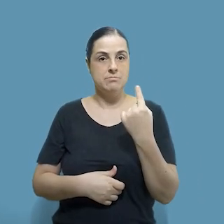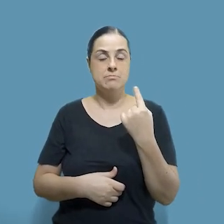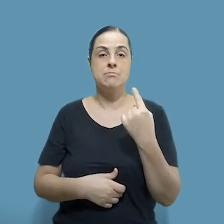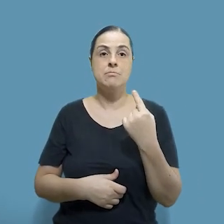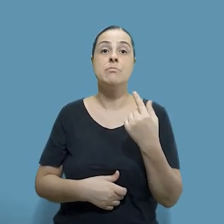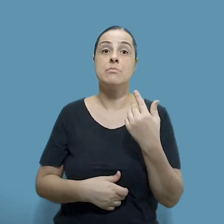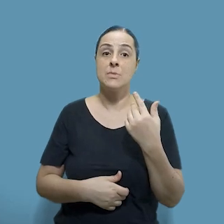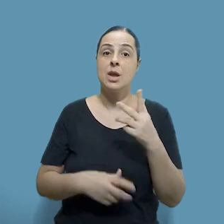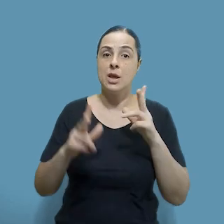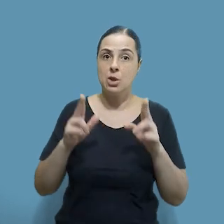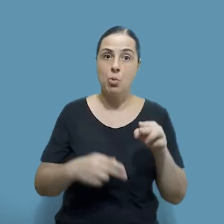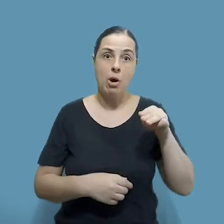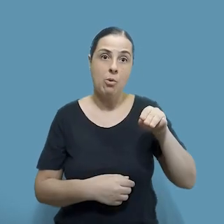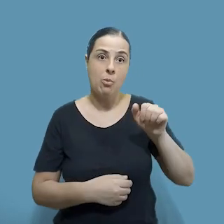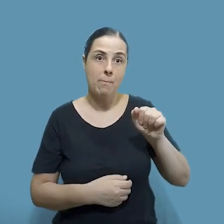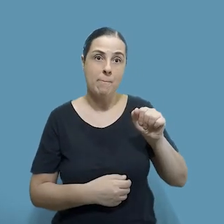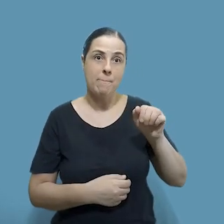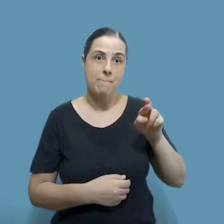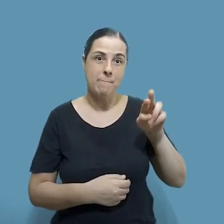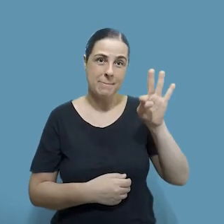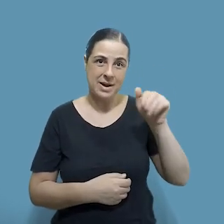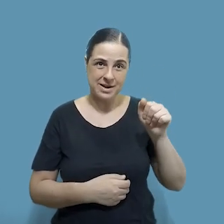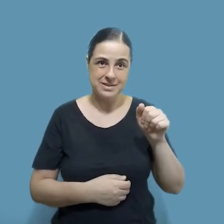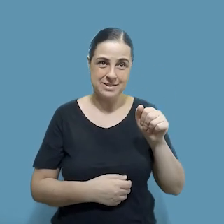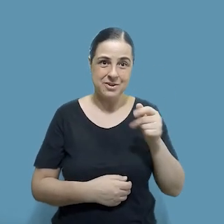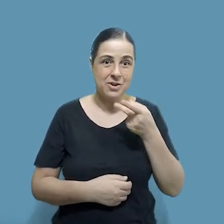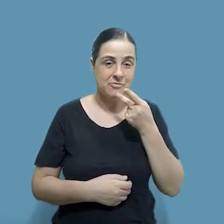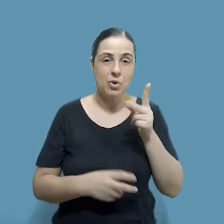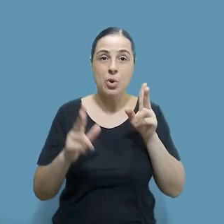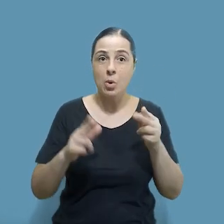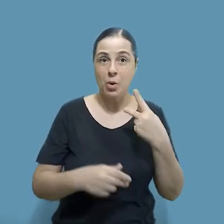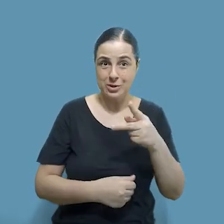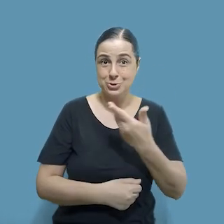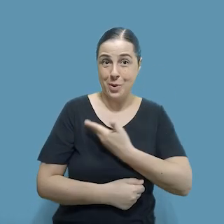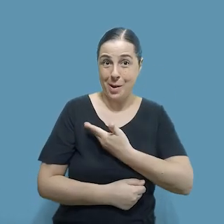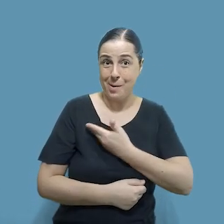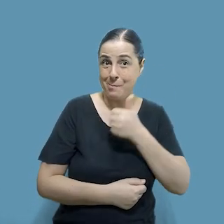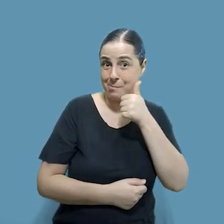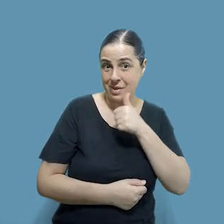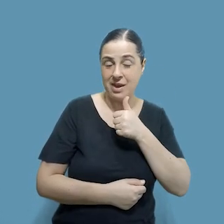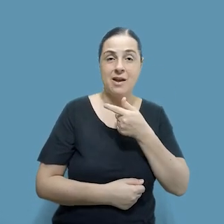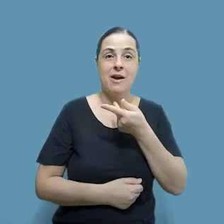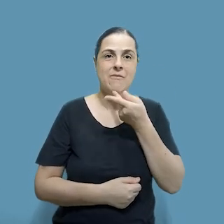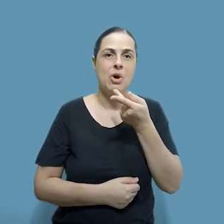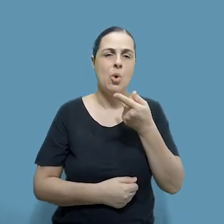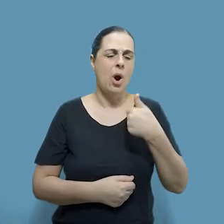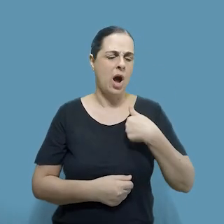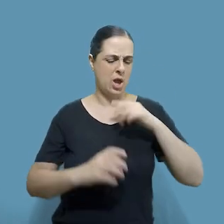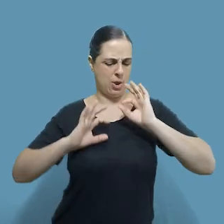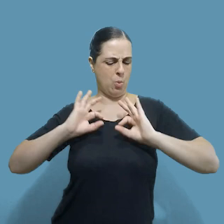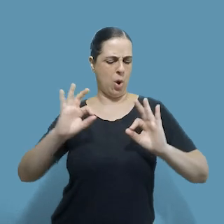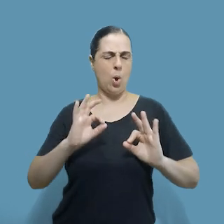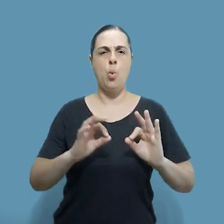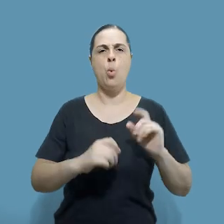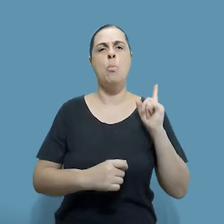Eu acho que fica a dica aí da sua amiga Marta, que falou que ela, né, se arruma e se perfuma, que não quer que as